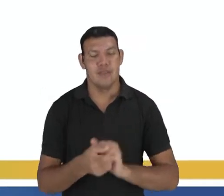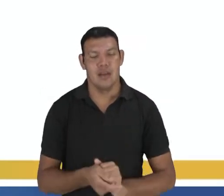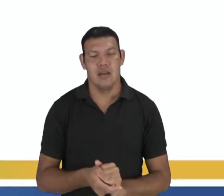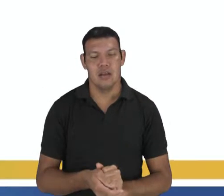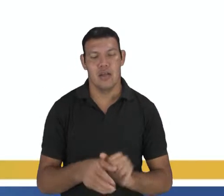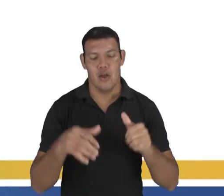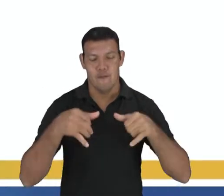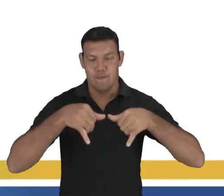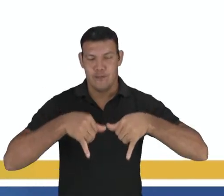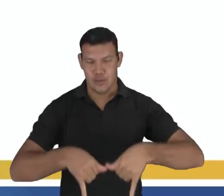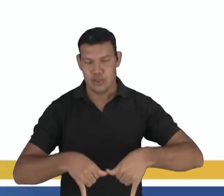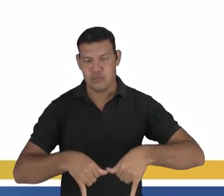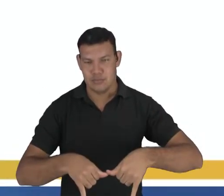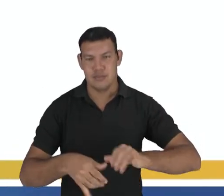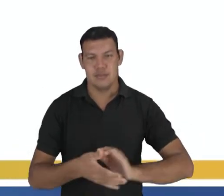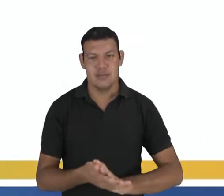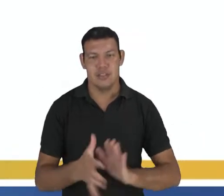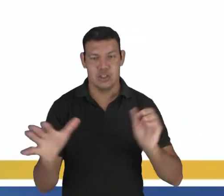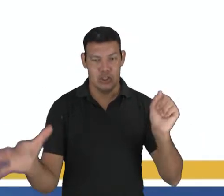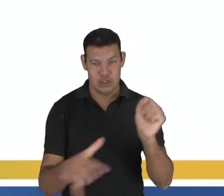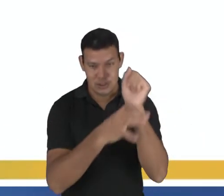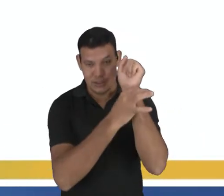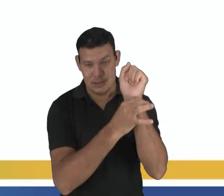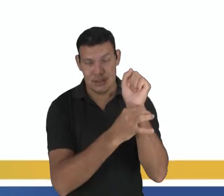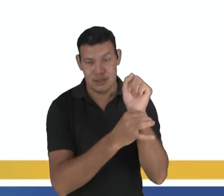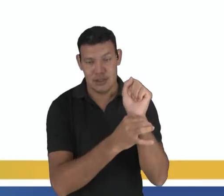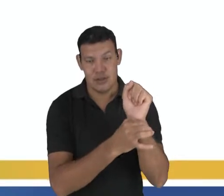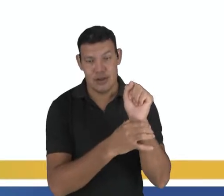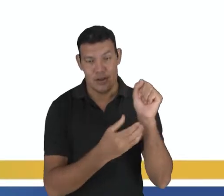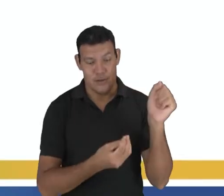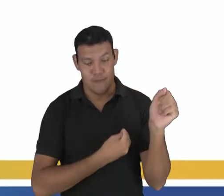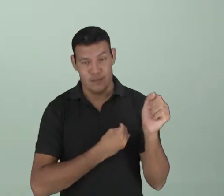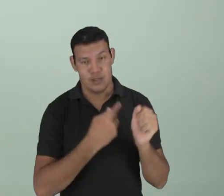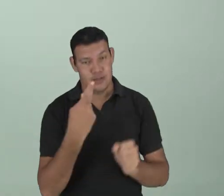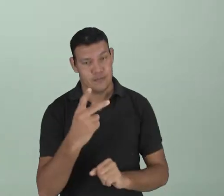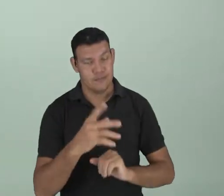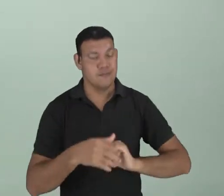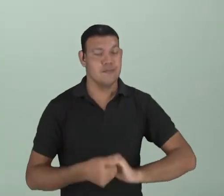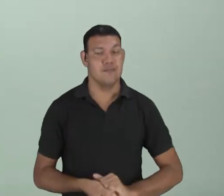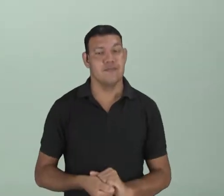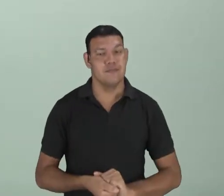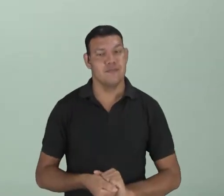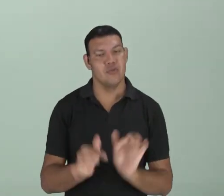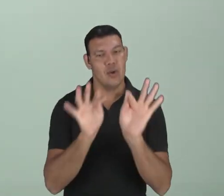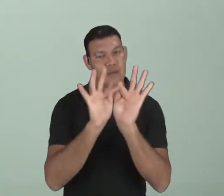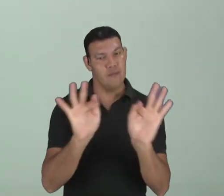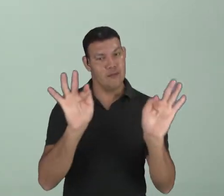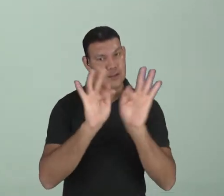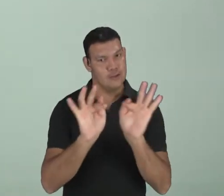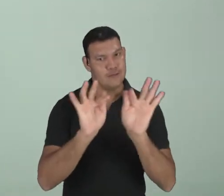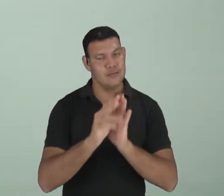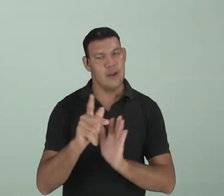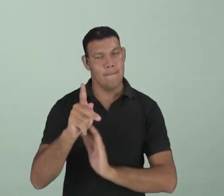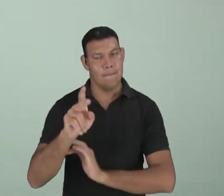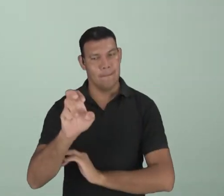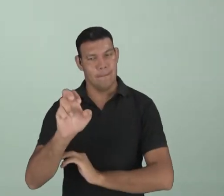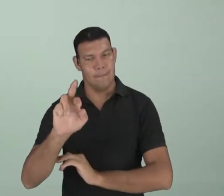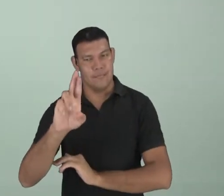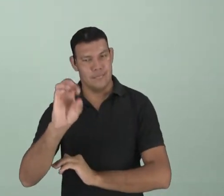própria maneira e garantir sua subsistência. Então aí tem uma frase que Pero Vaz de